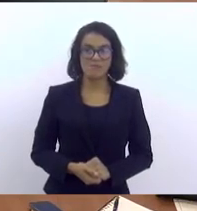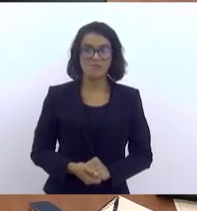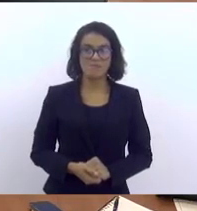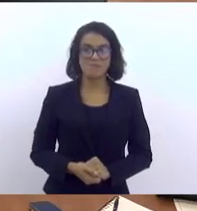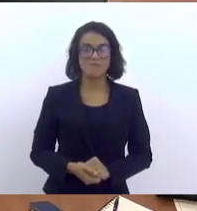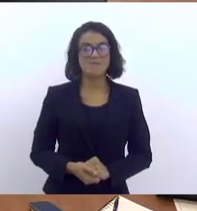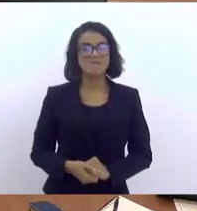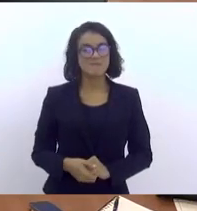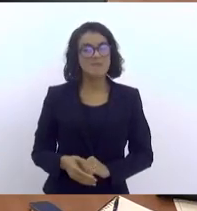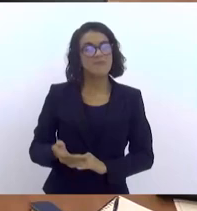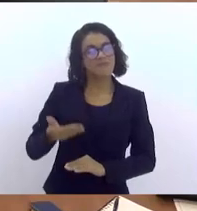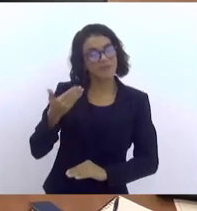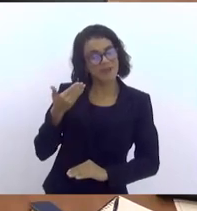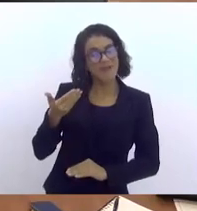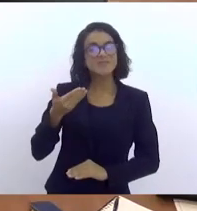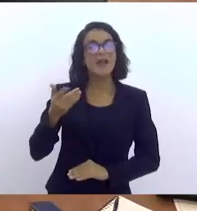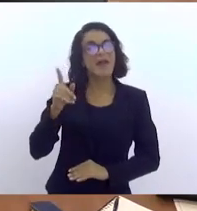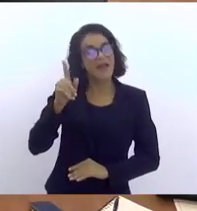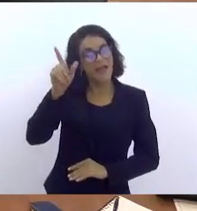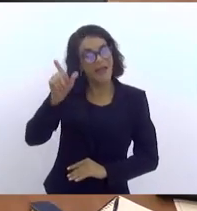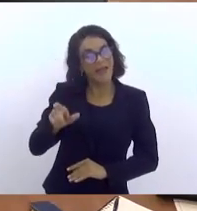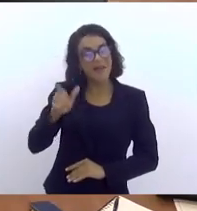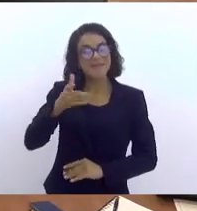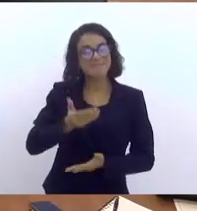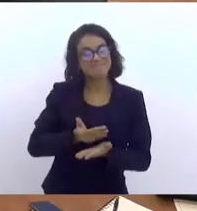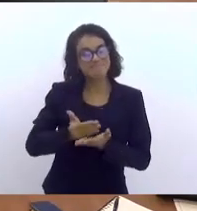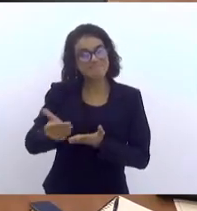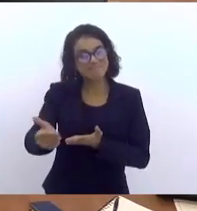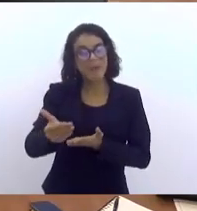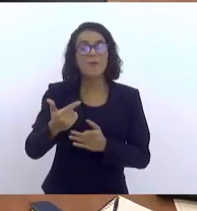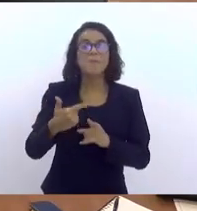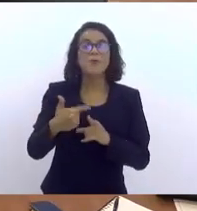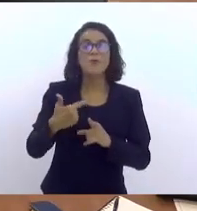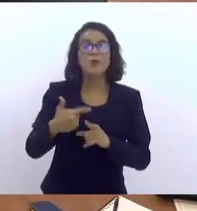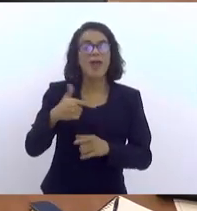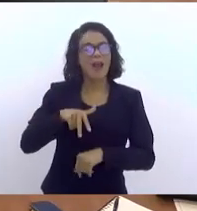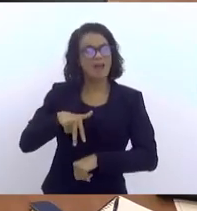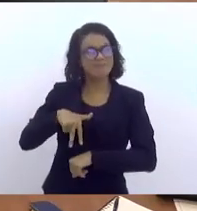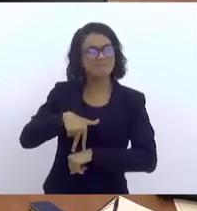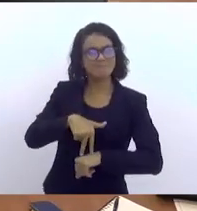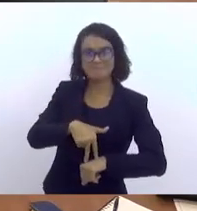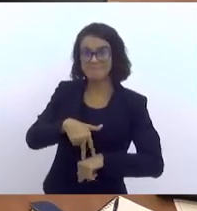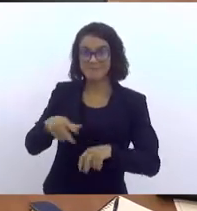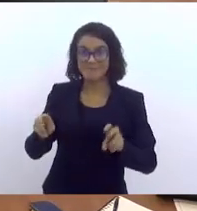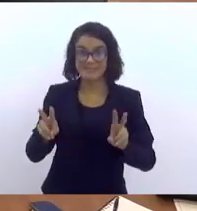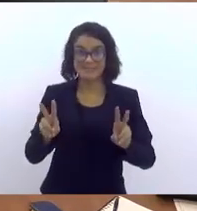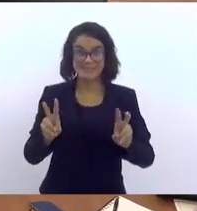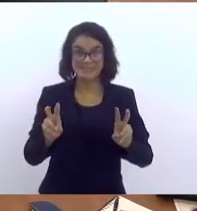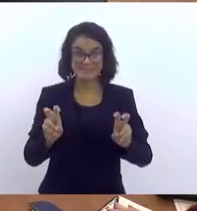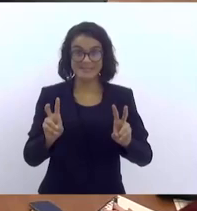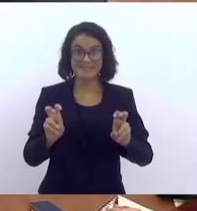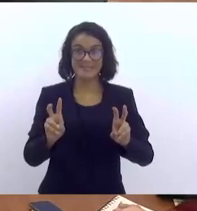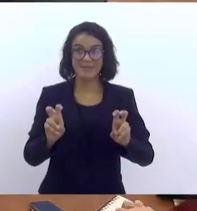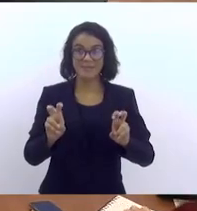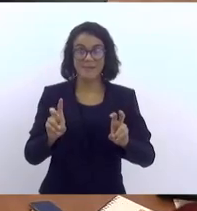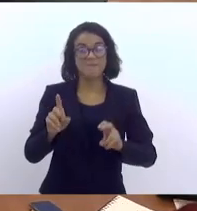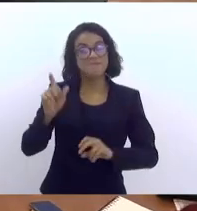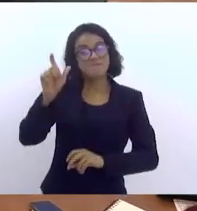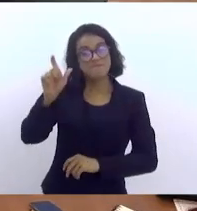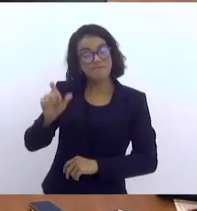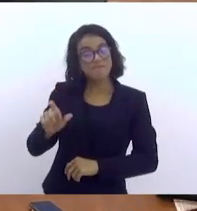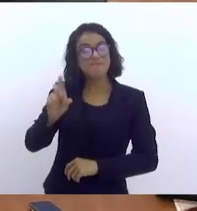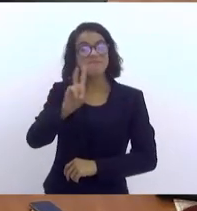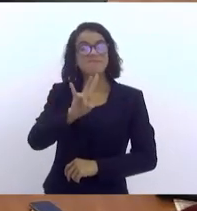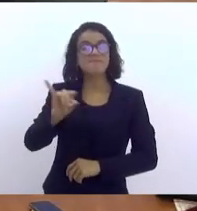como a gente tinha programado que ela iniciasse justamente porque ela é protagonista desse tema ela vai então